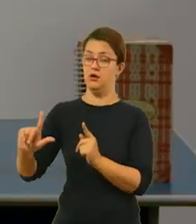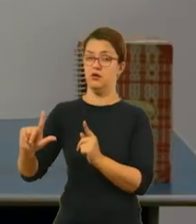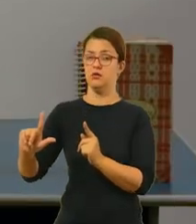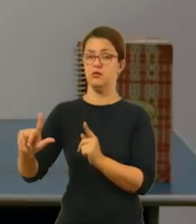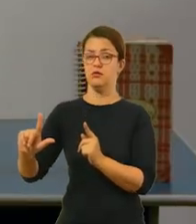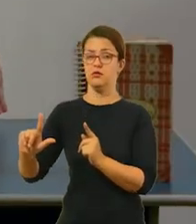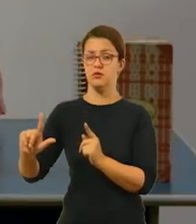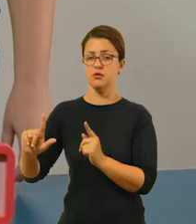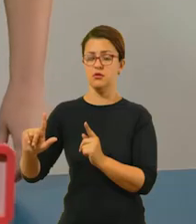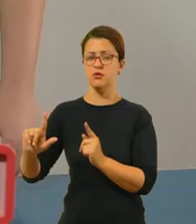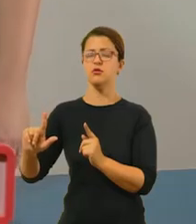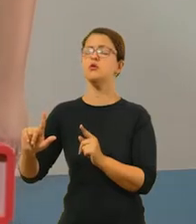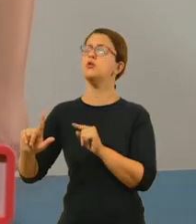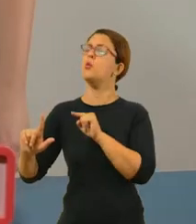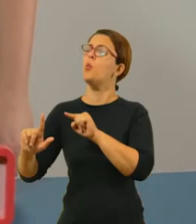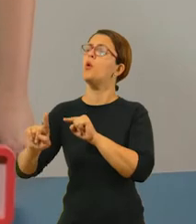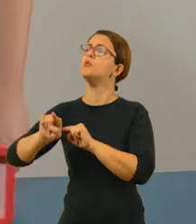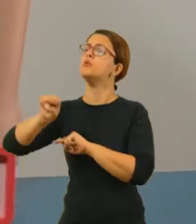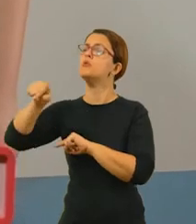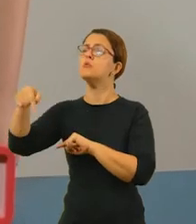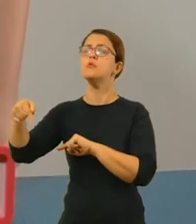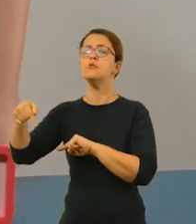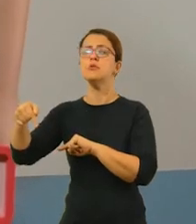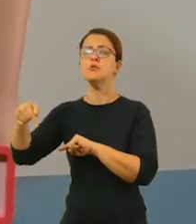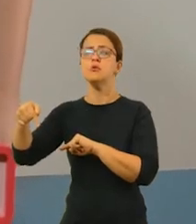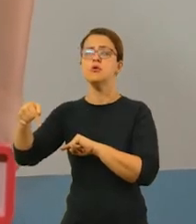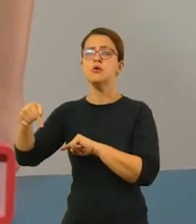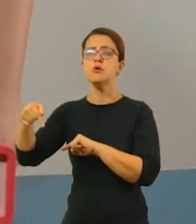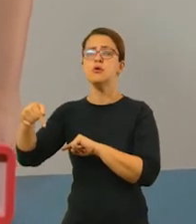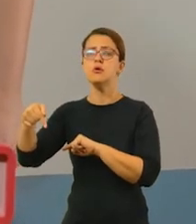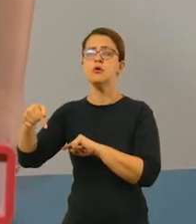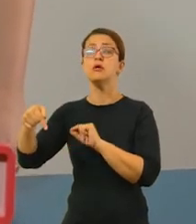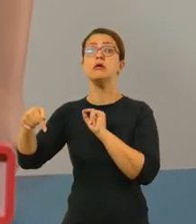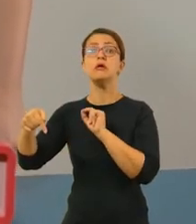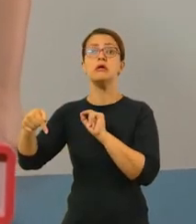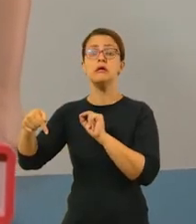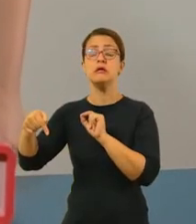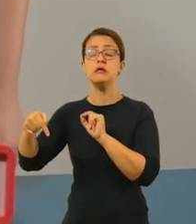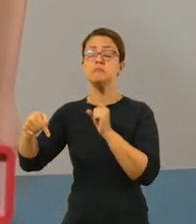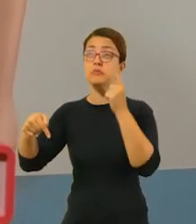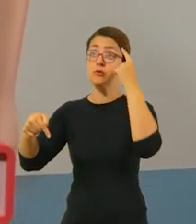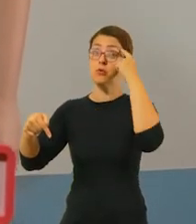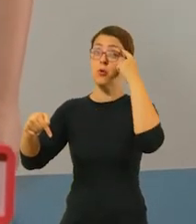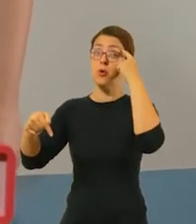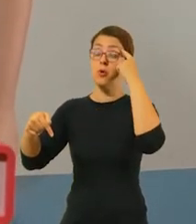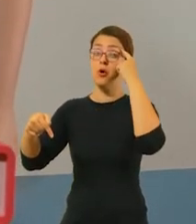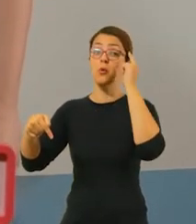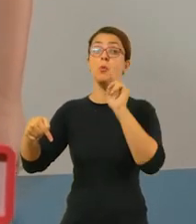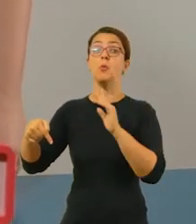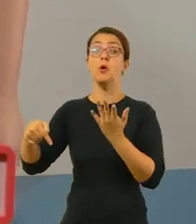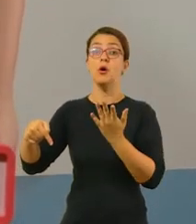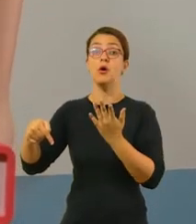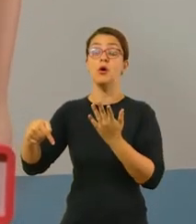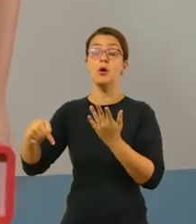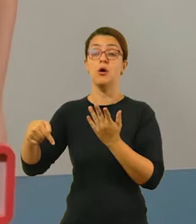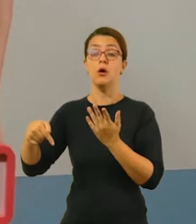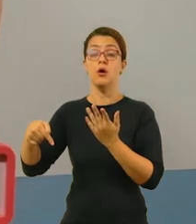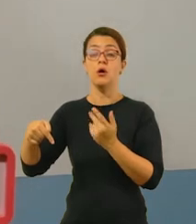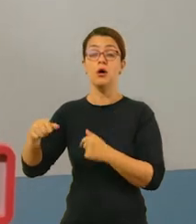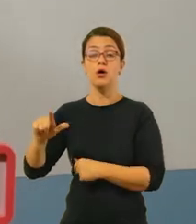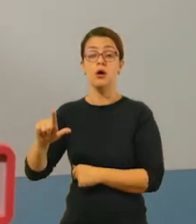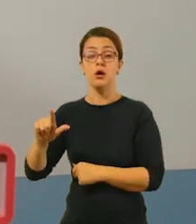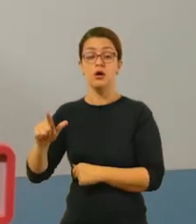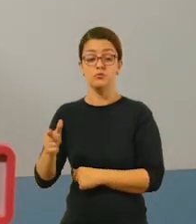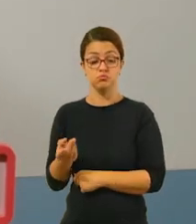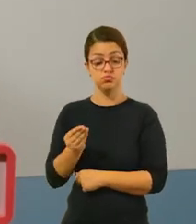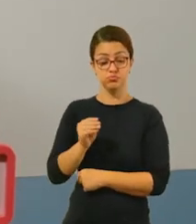L. E depois do L, qual é a letra? Isso mesmo, essa letra que você pensou, depois do L que tem no alfabeto,